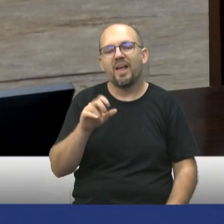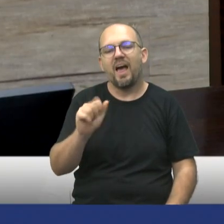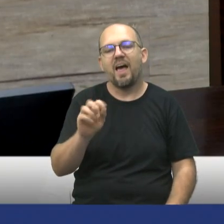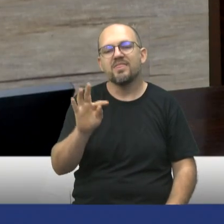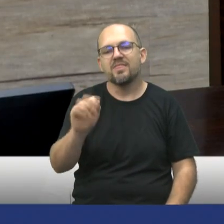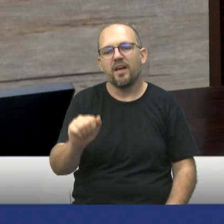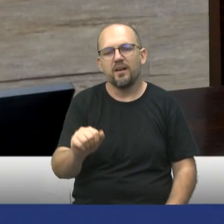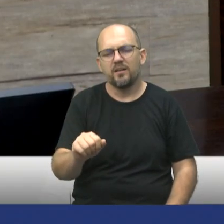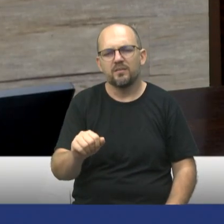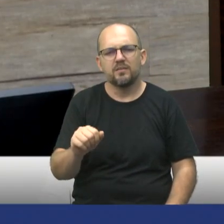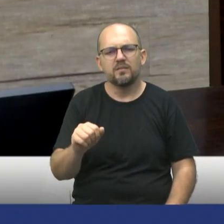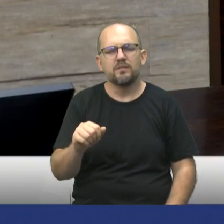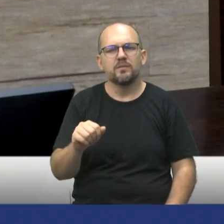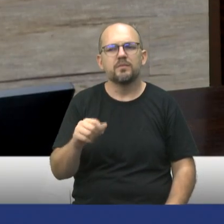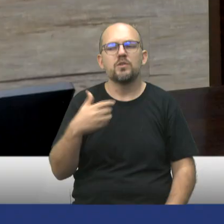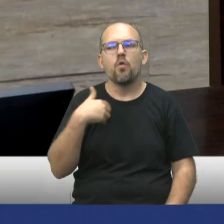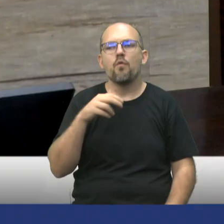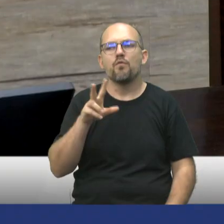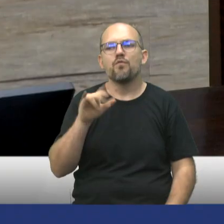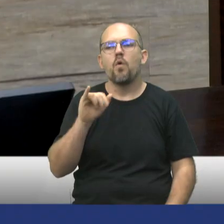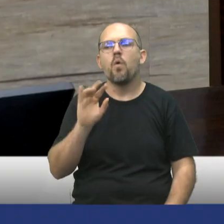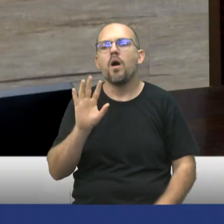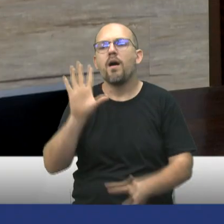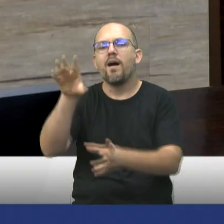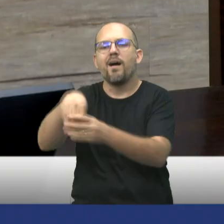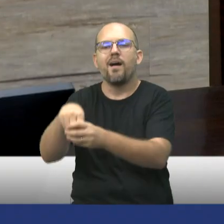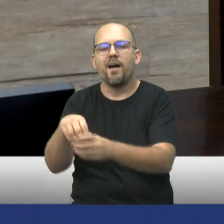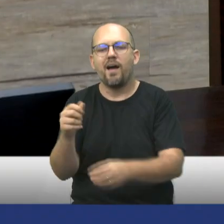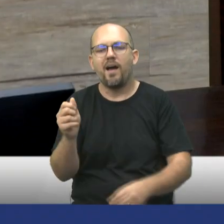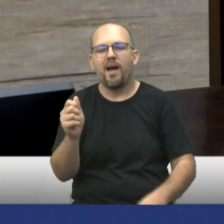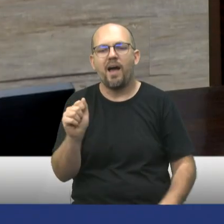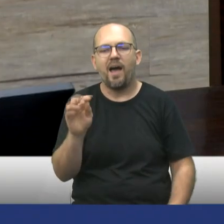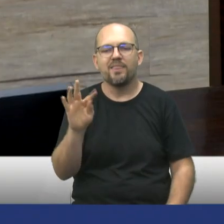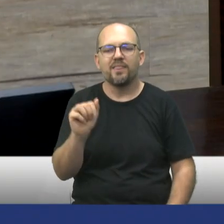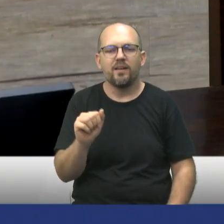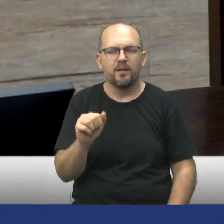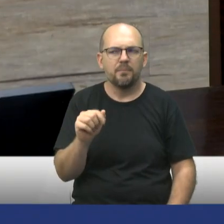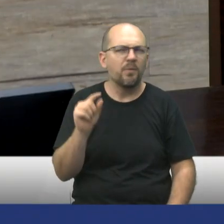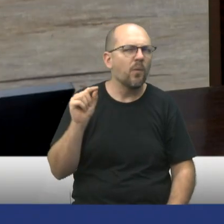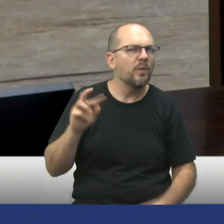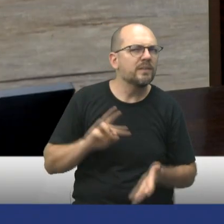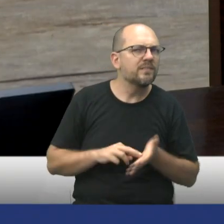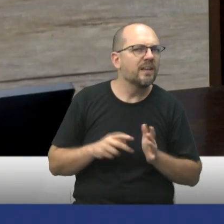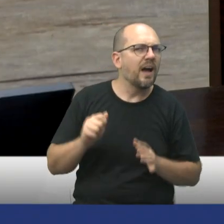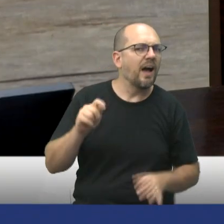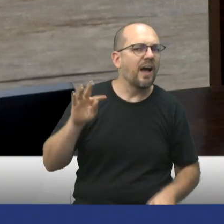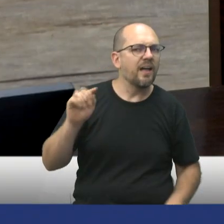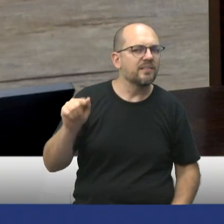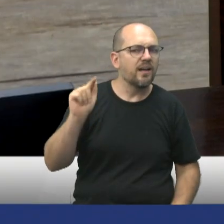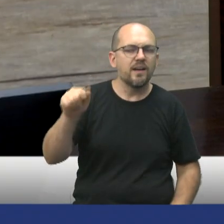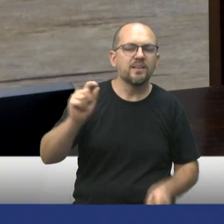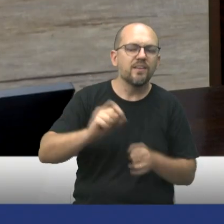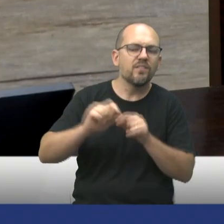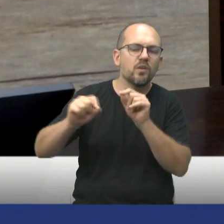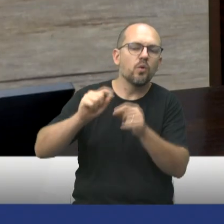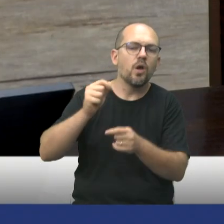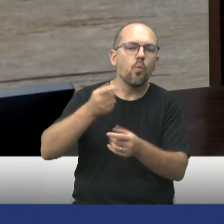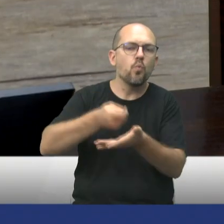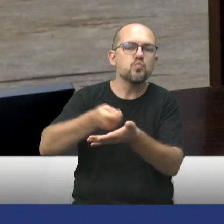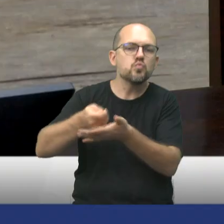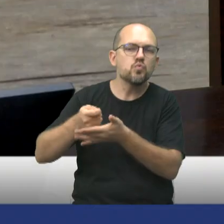tem que entender muito bem como que foi feita essa ata, quem é que fez, da onde veio, qual é a procedência, os custos